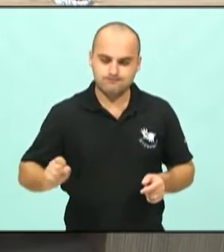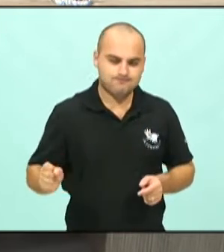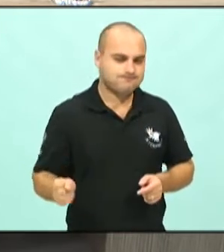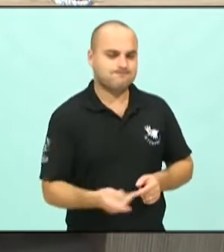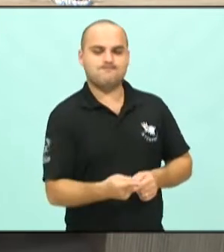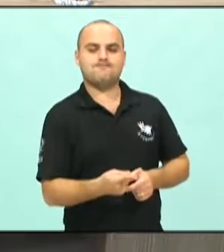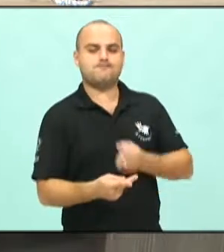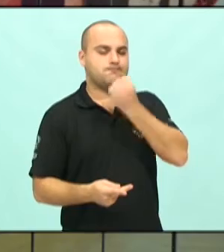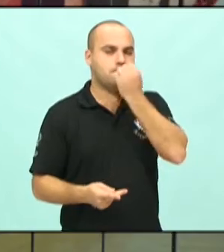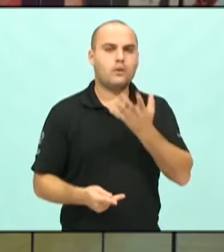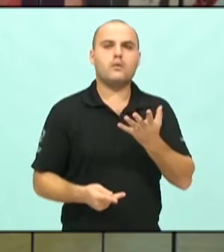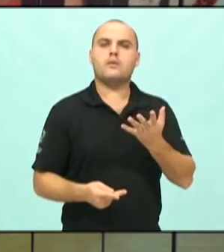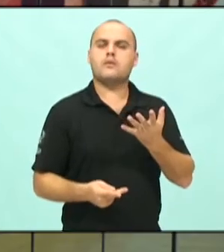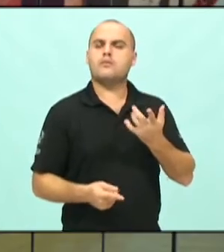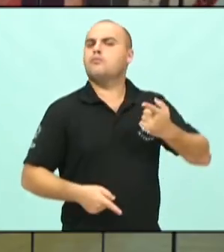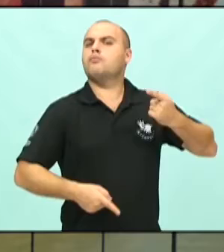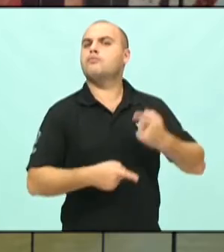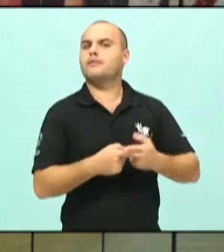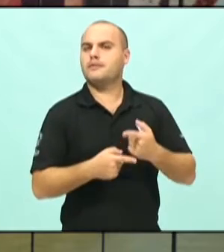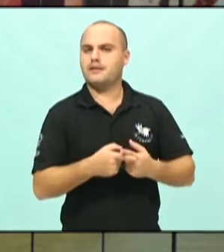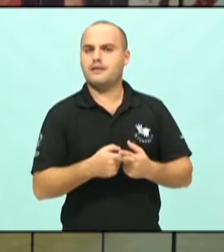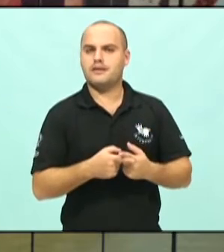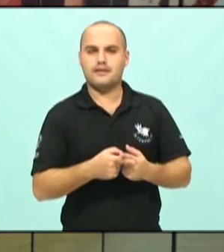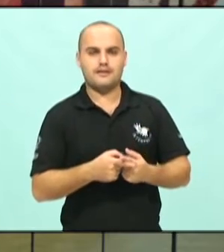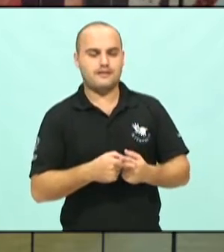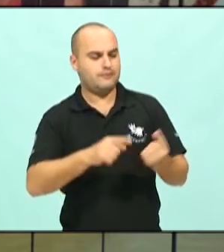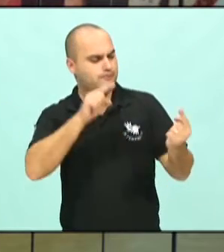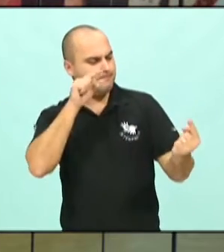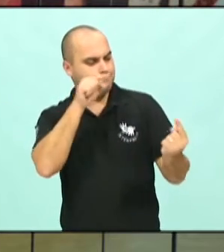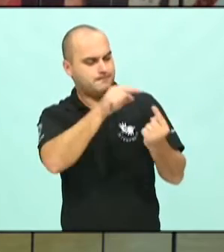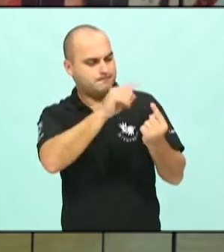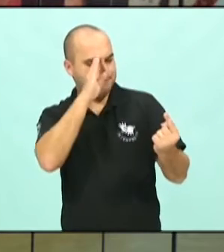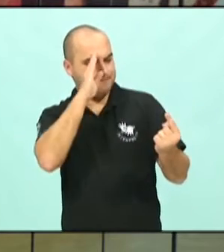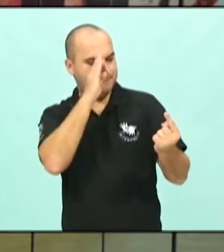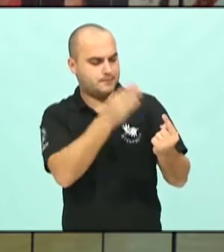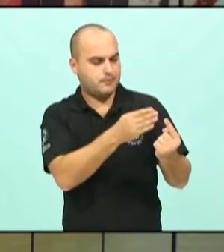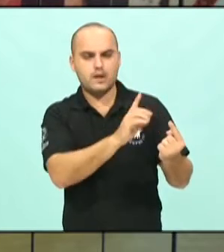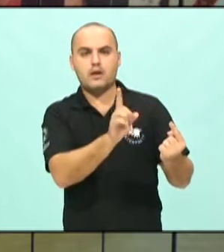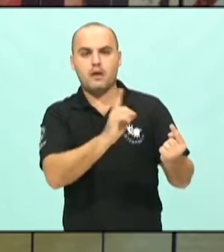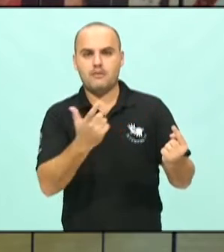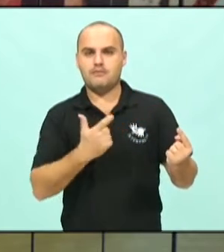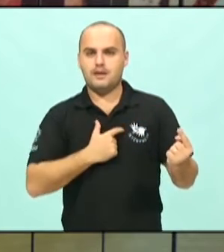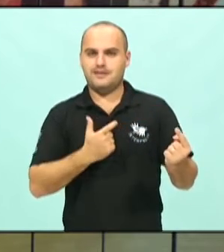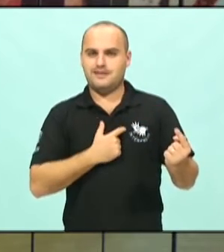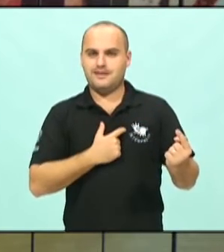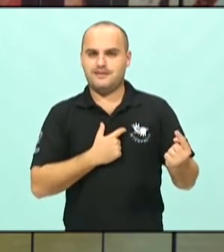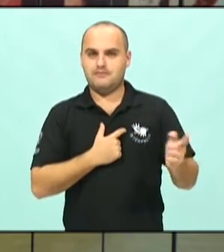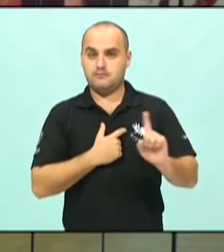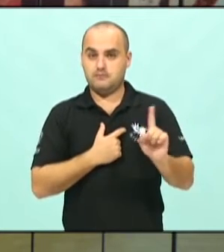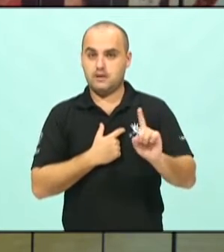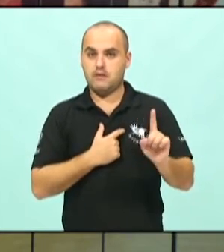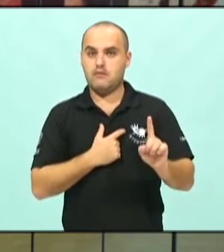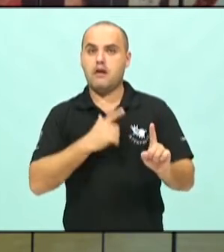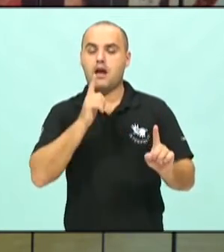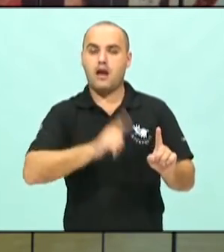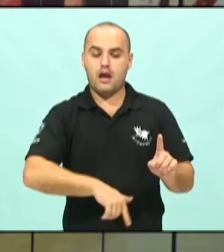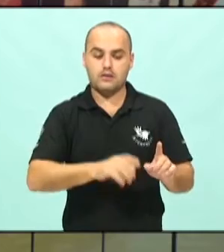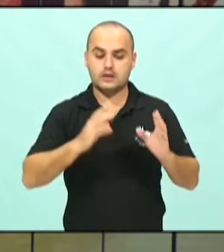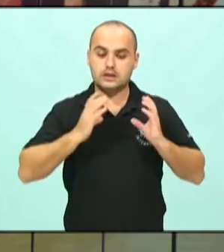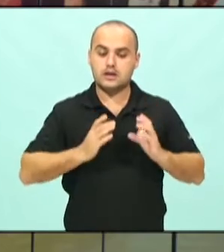Por quê? O principal motivo do esporte, eu entendo, não é ganhar uma medalha, é a gente formar um grande